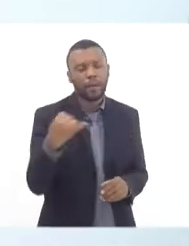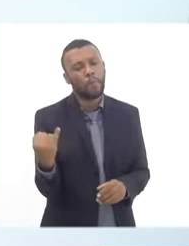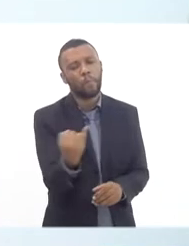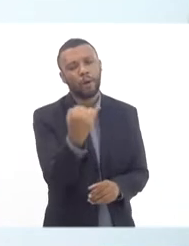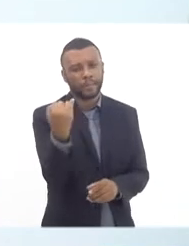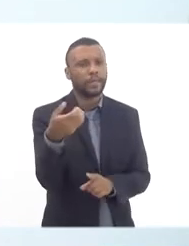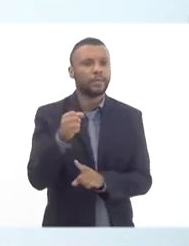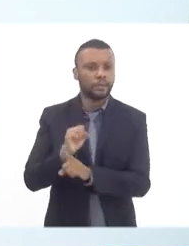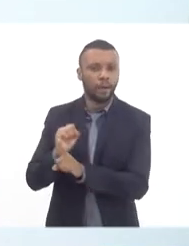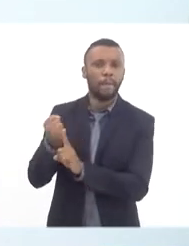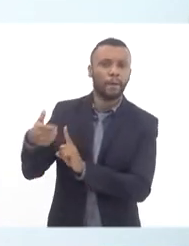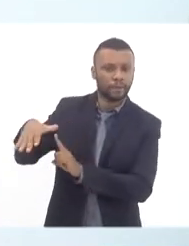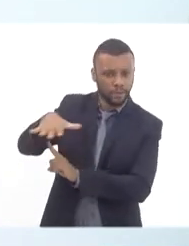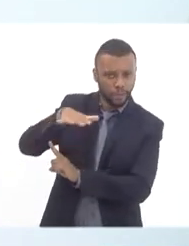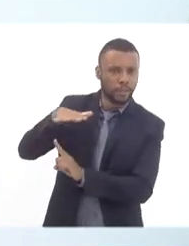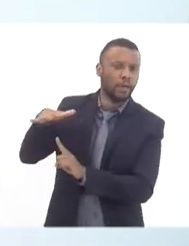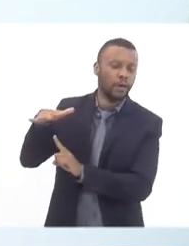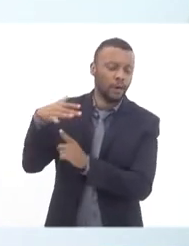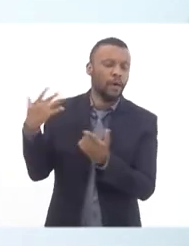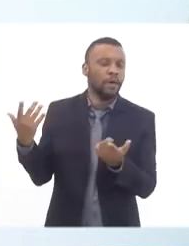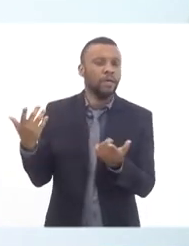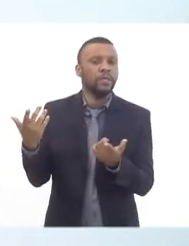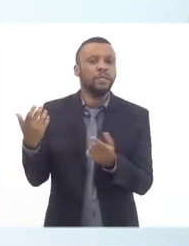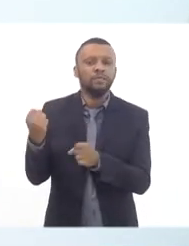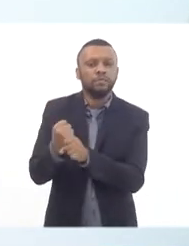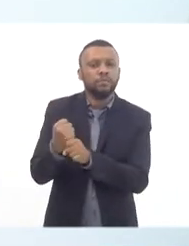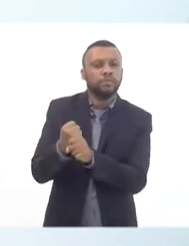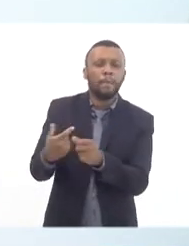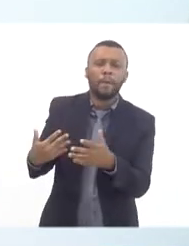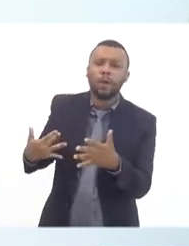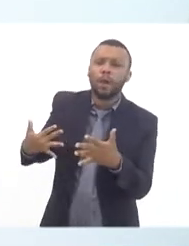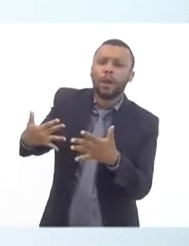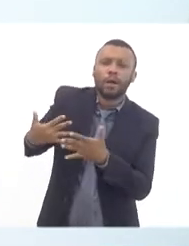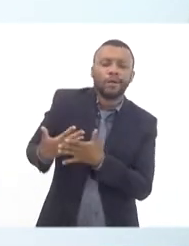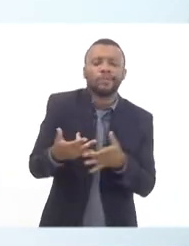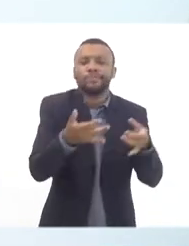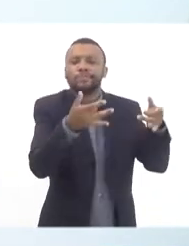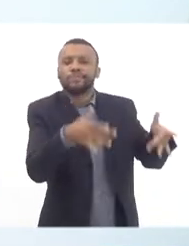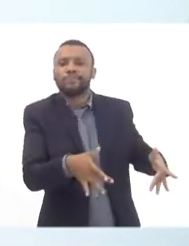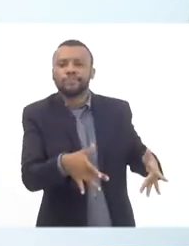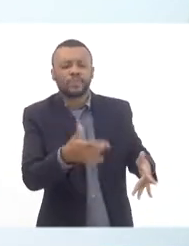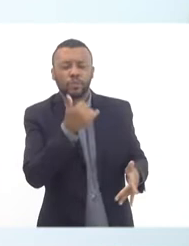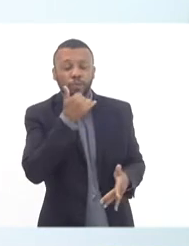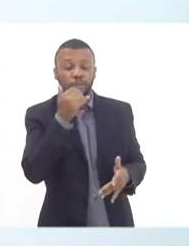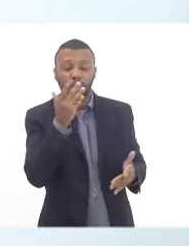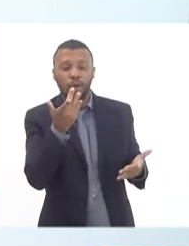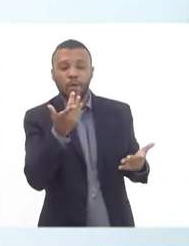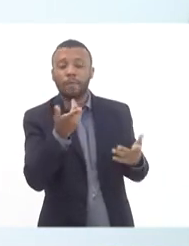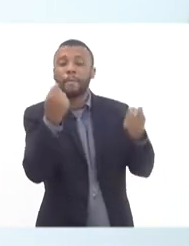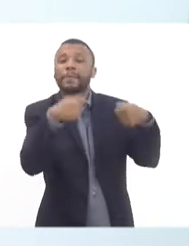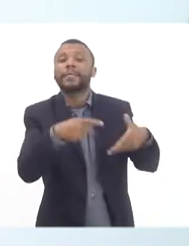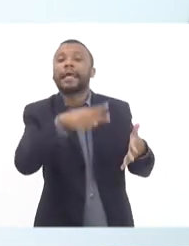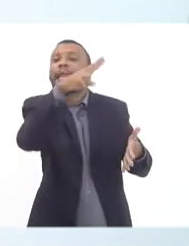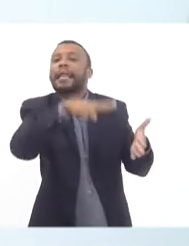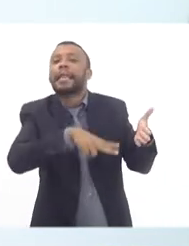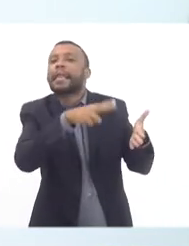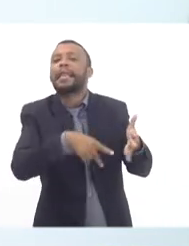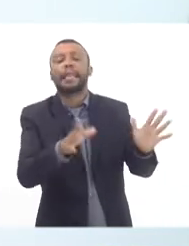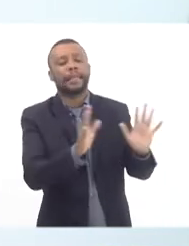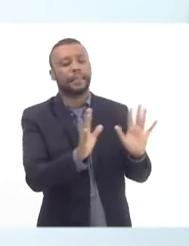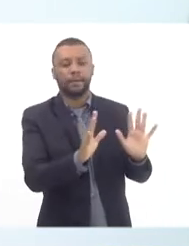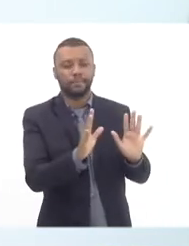arquitetônica. Ao longo dos anos de abandono, diversas peças, eu vou passar, porque isso aqui a gente já leu no projeto de